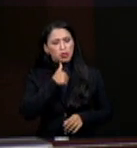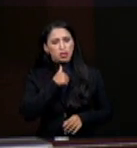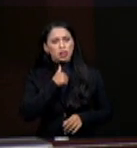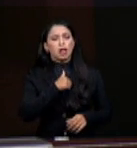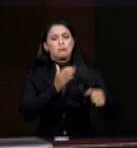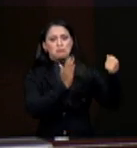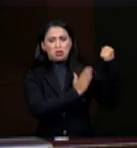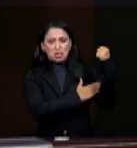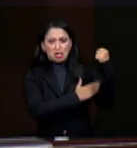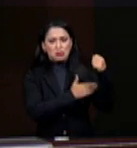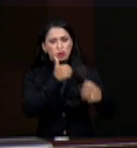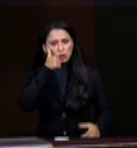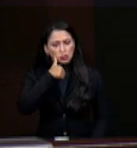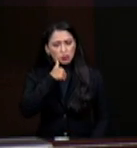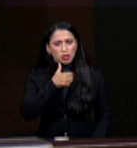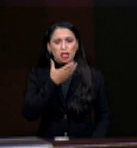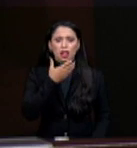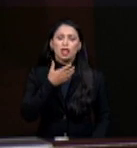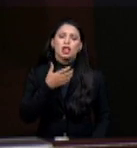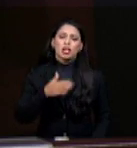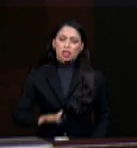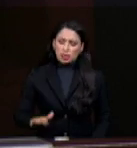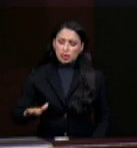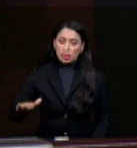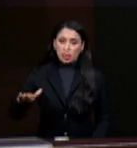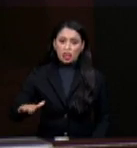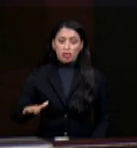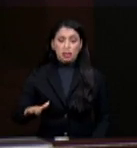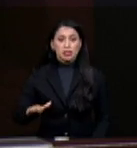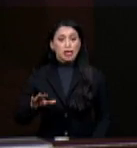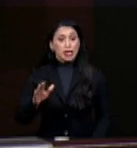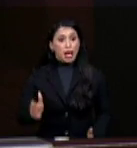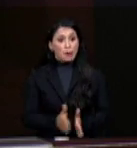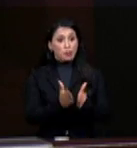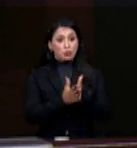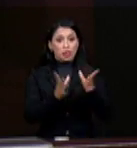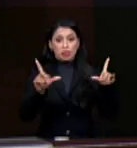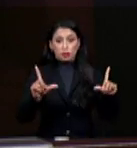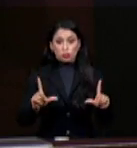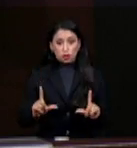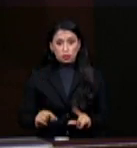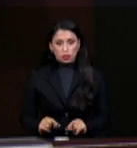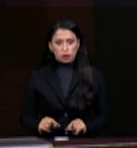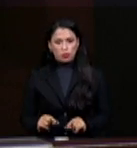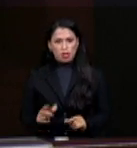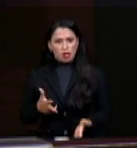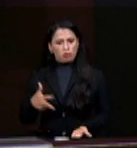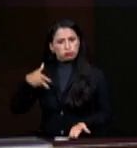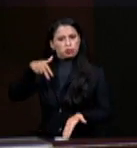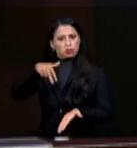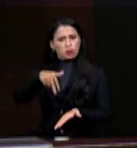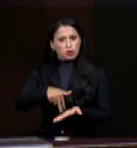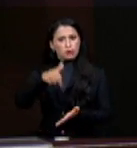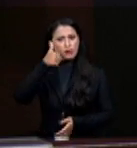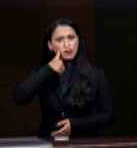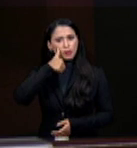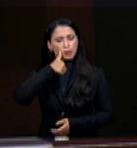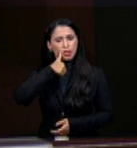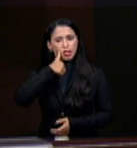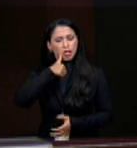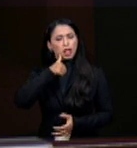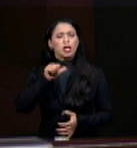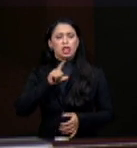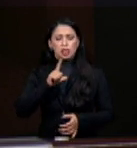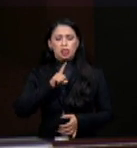como a maneira mais eficaz de reduzir a pobreza, aumentar a autonomia feminina e construir um mundo mais